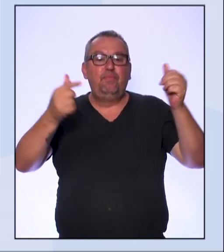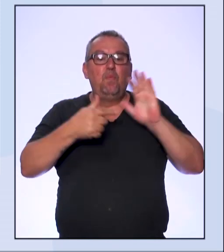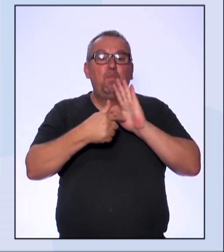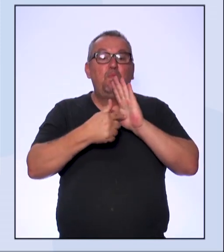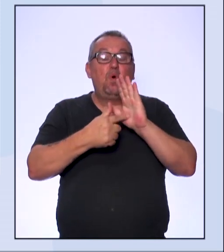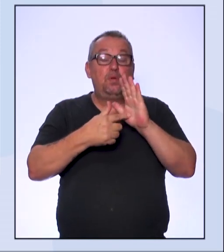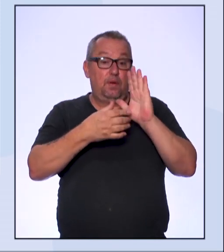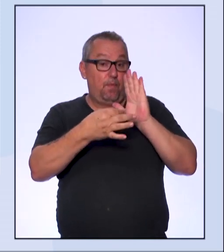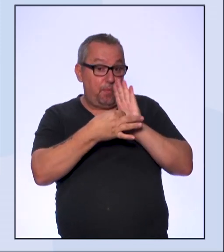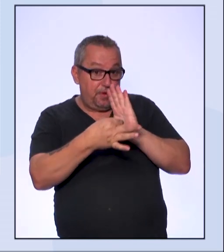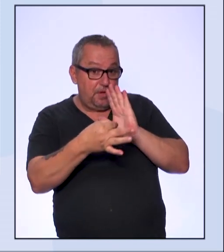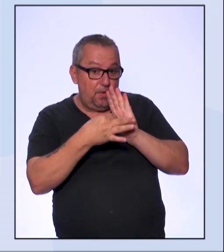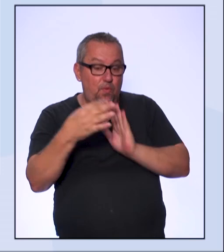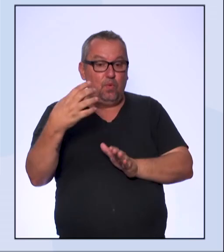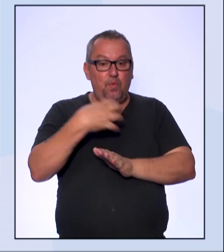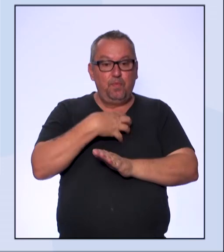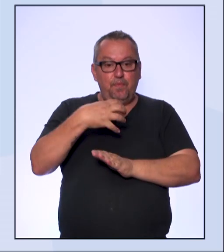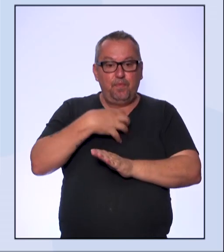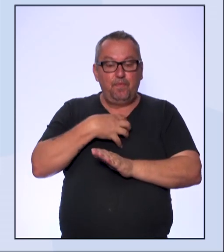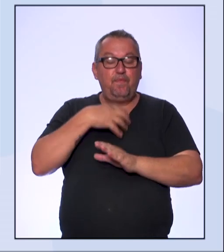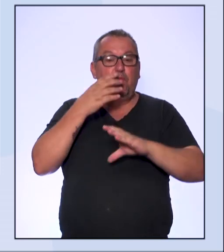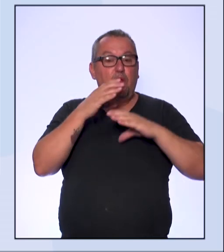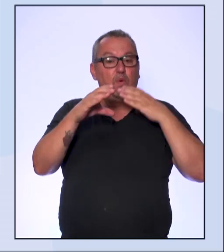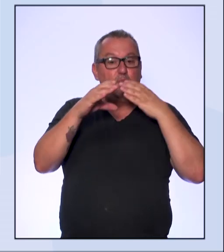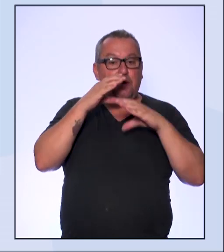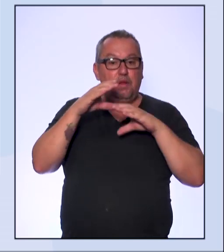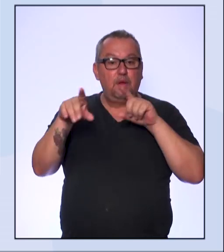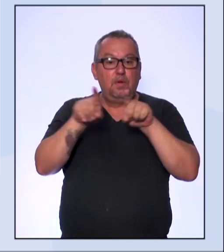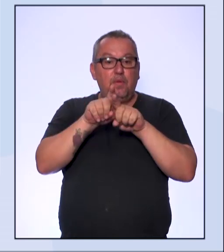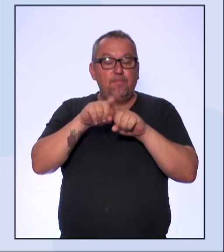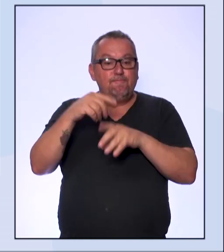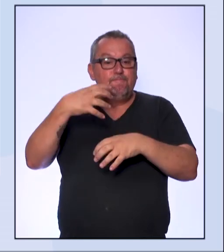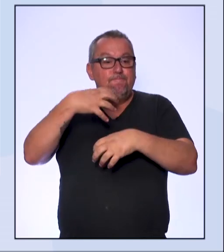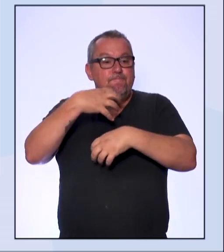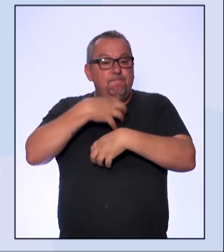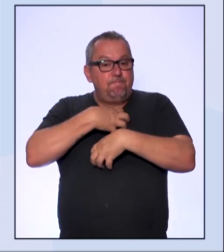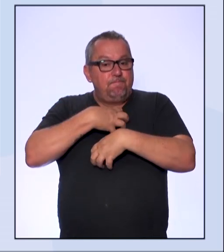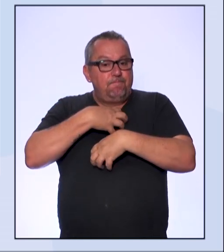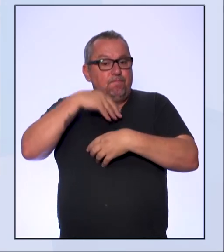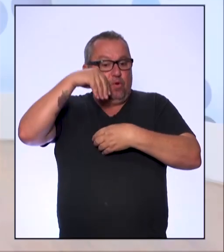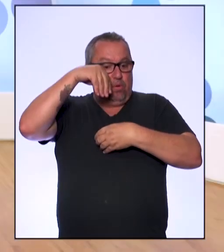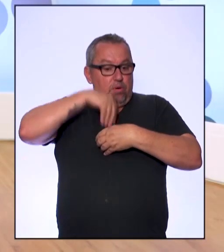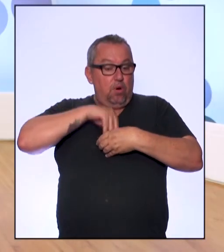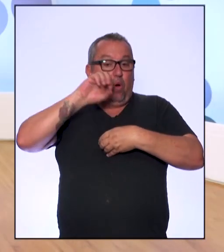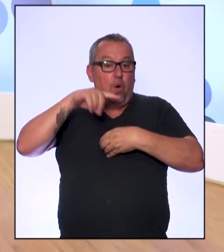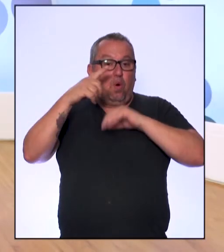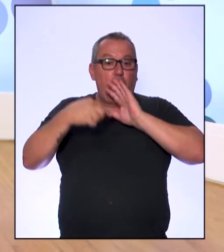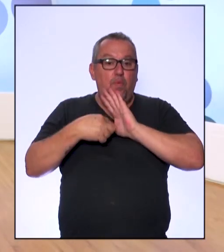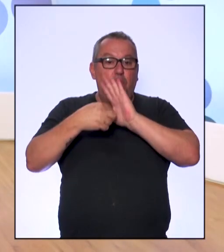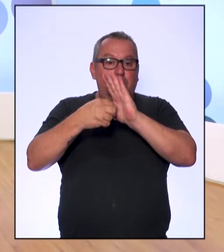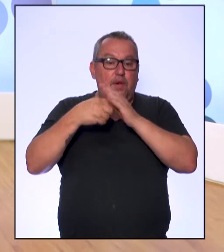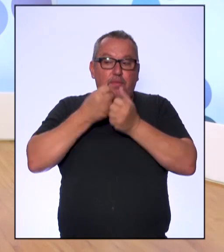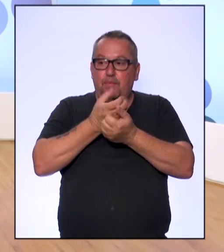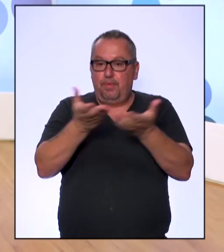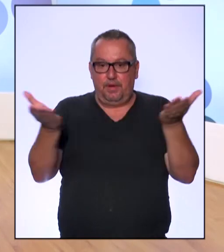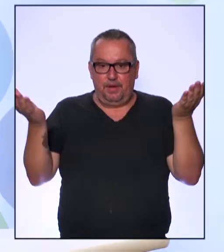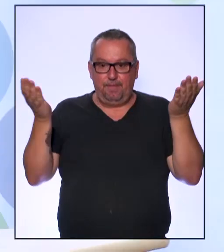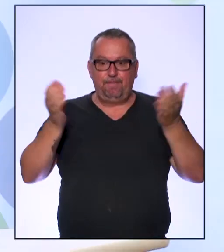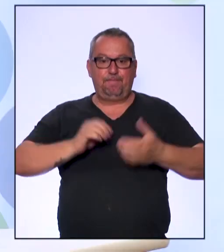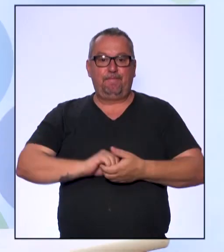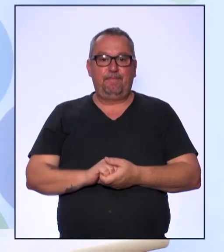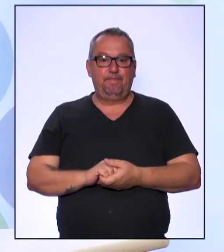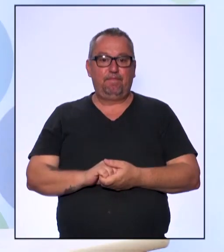sobre o nosso comportamento diante da comunicação e dos sentimentos que guardamos ou externamos por aí. Muito